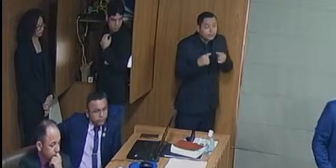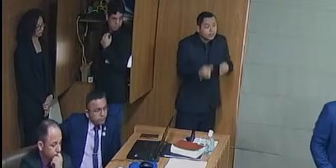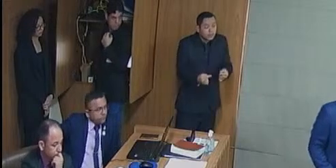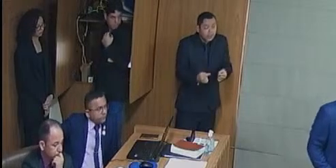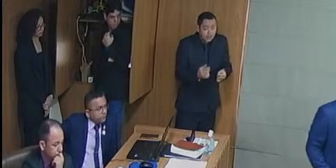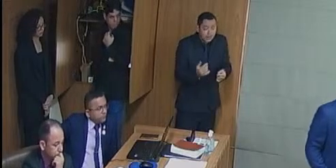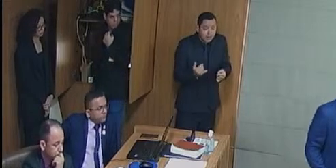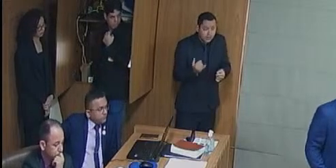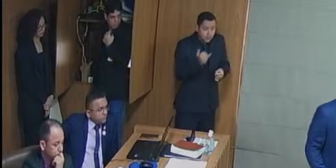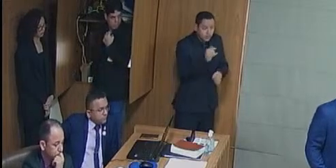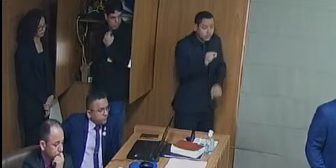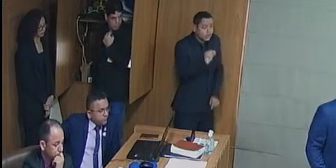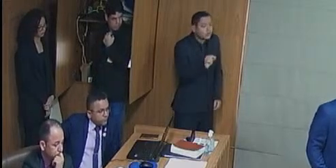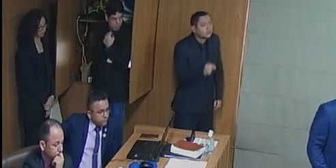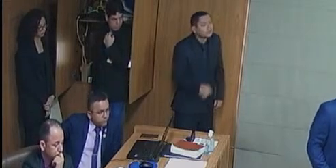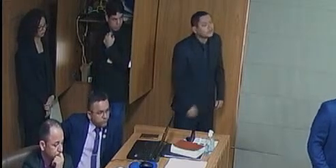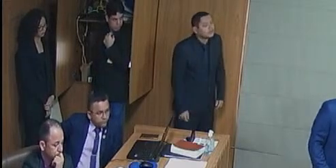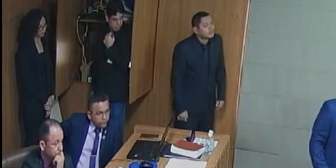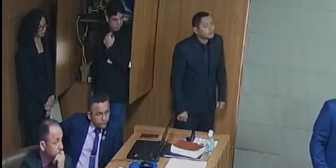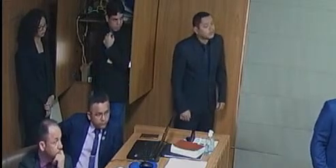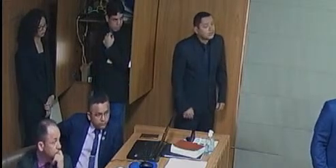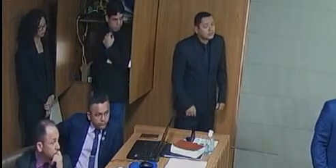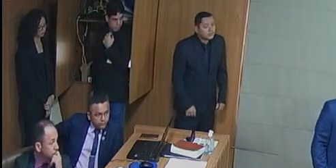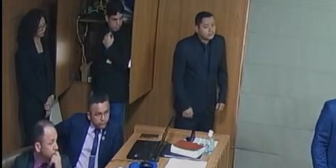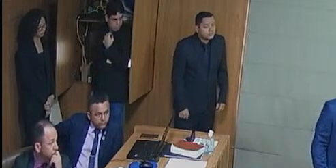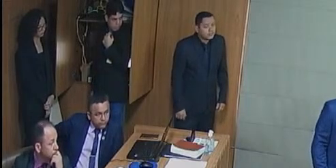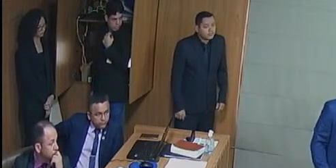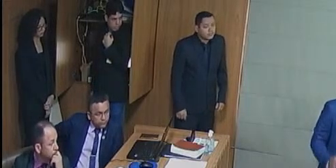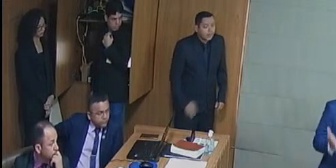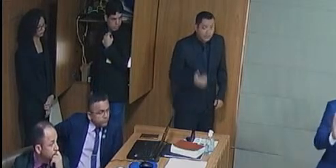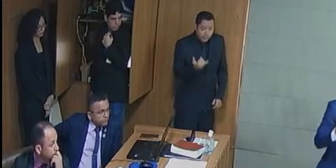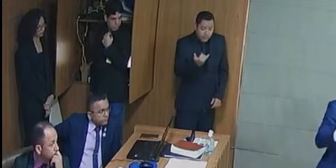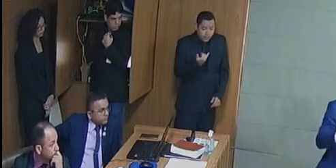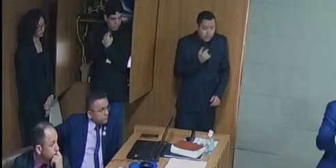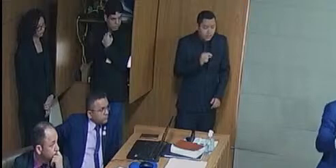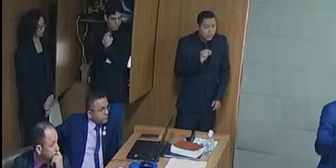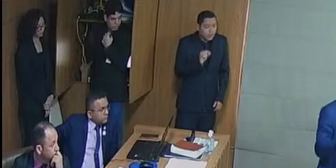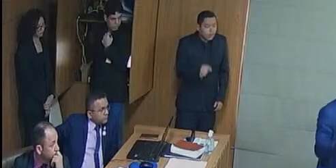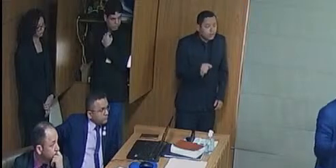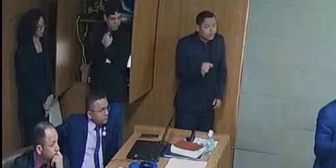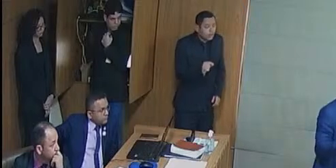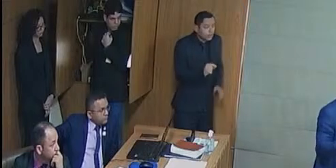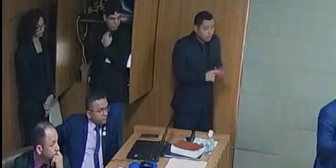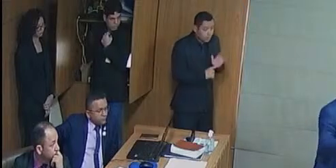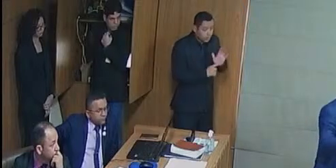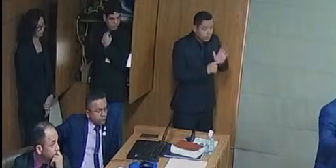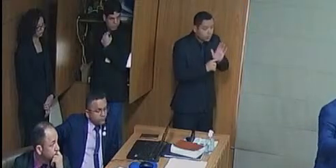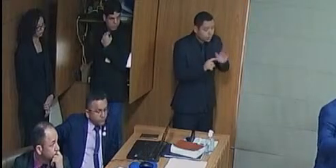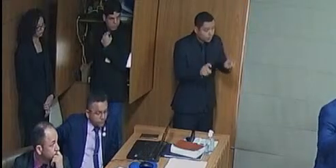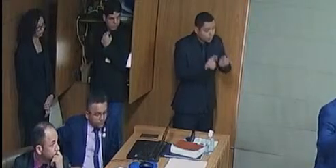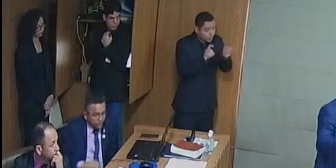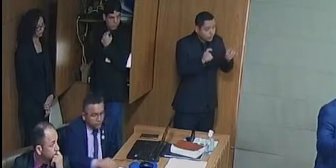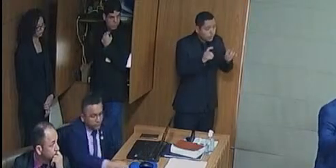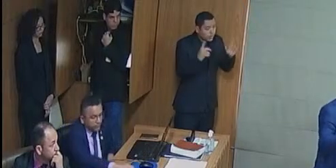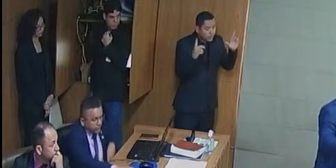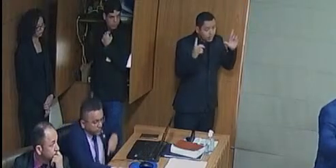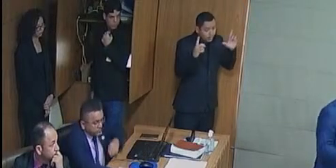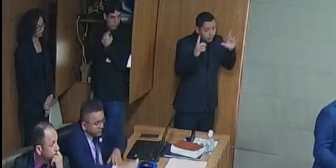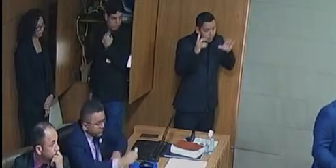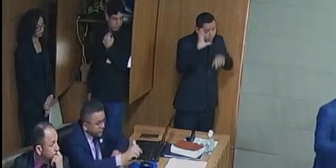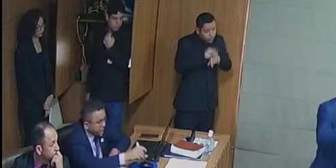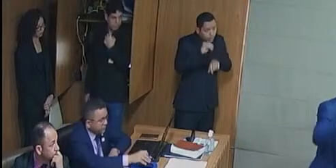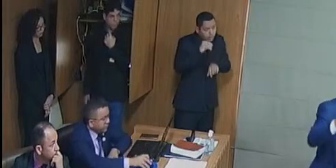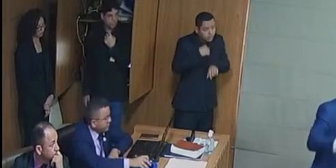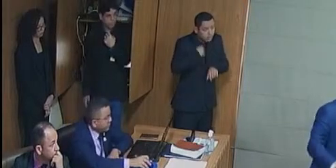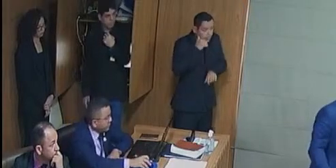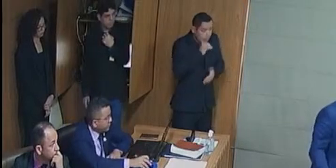um recado para mim virou a tela do computador e mostrou a foto da minha esposa meu e do